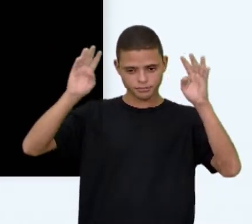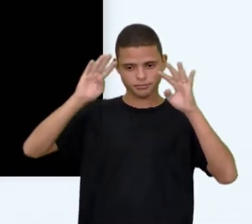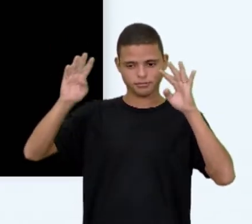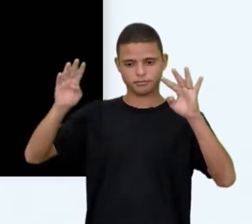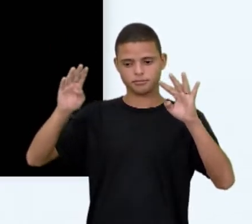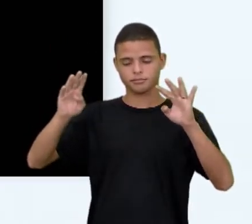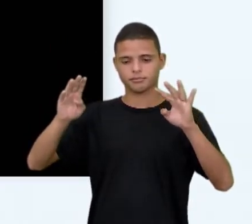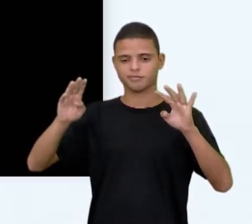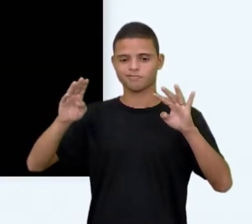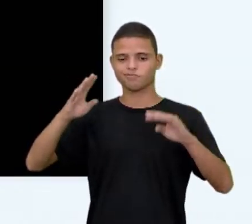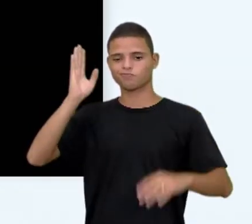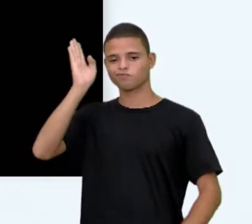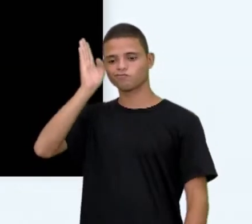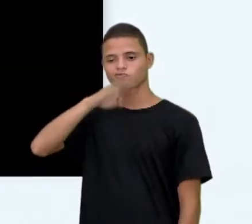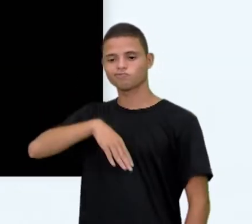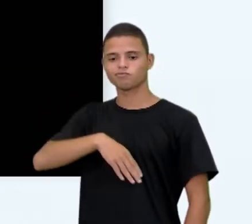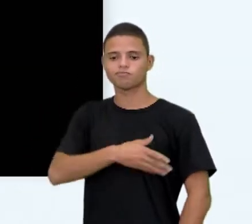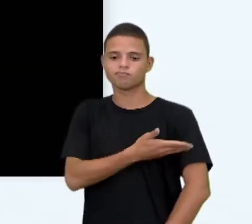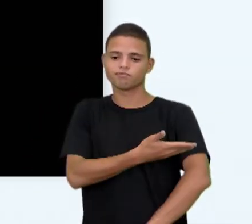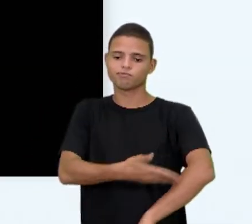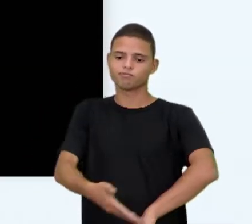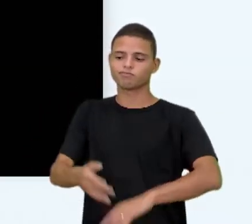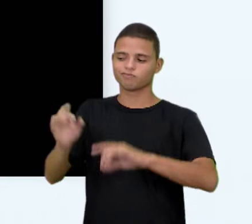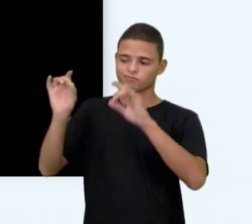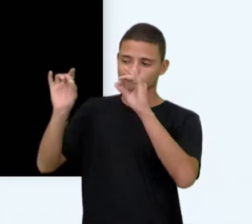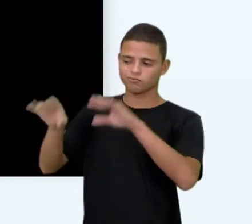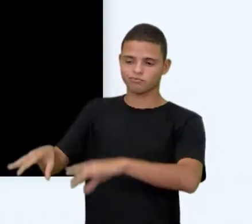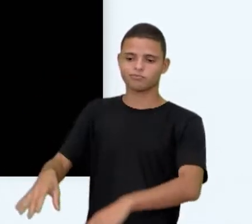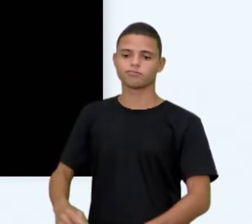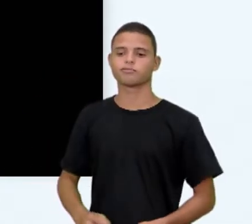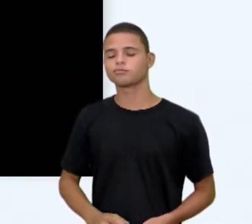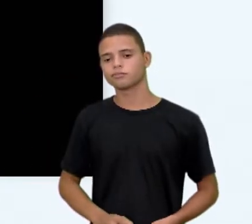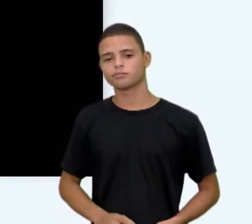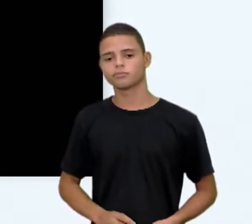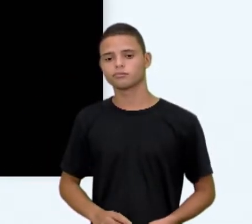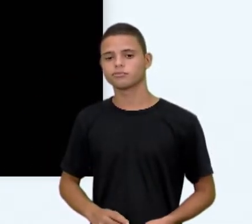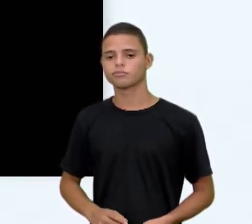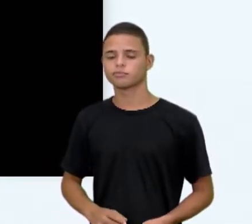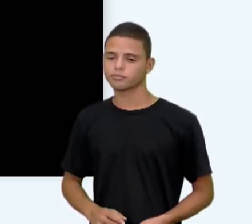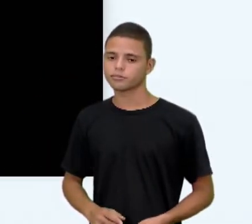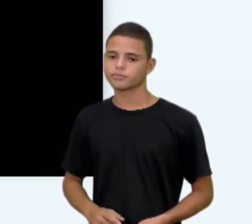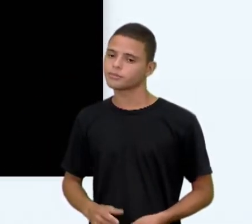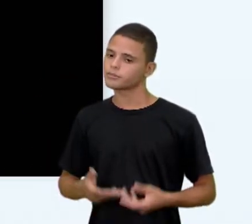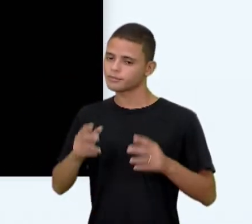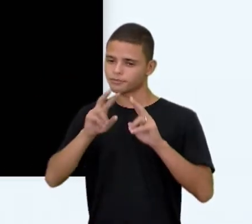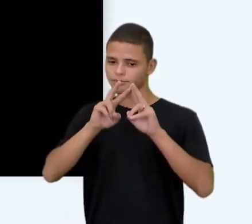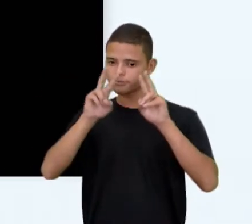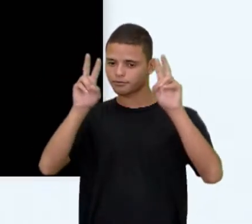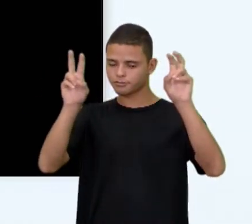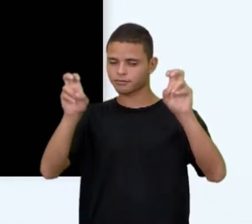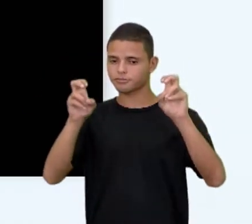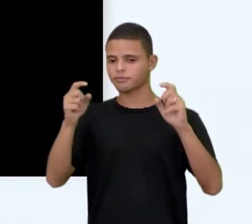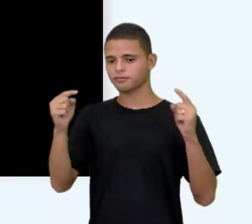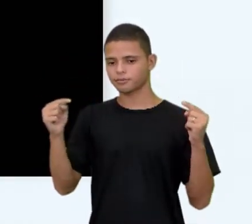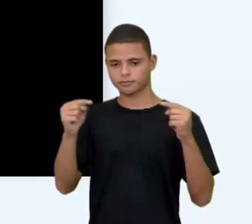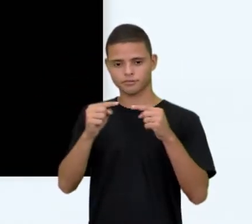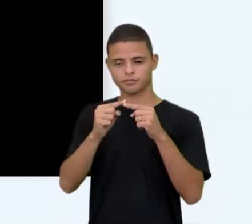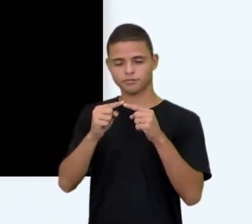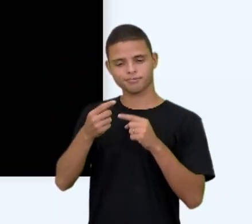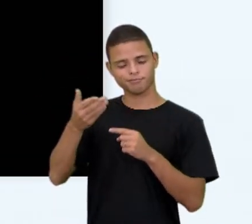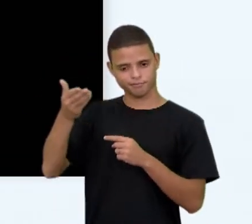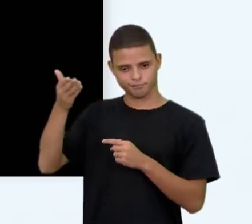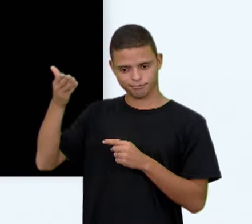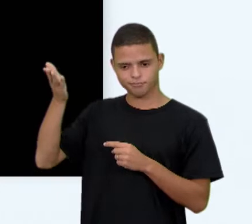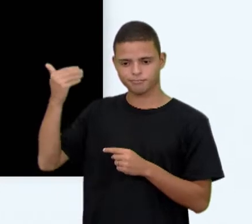mau costume das pessoas de jogar lixos no chão. Embora este tema seja similar ao que vimos no